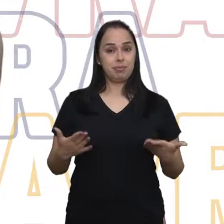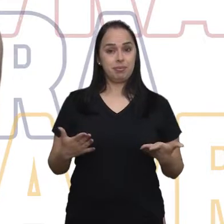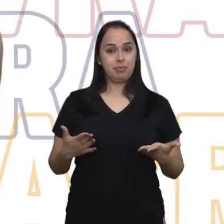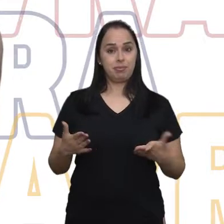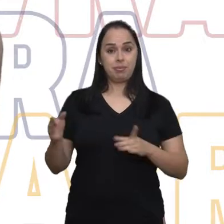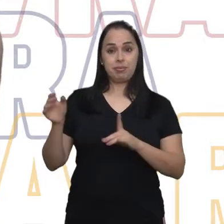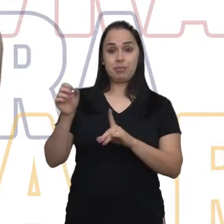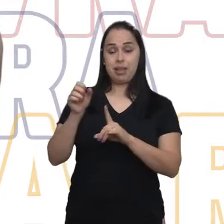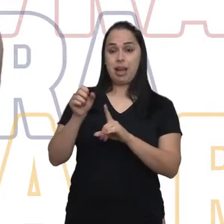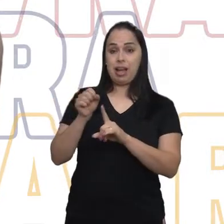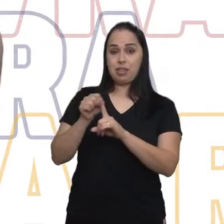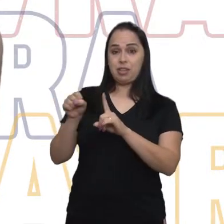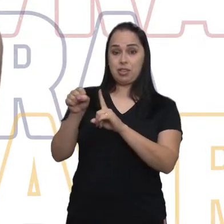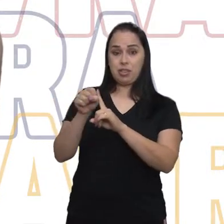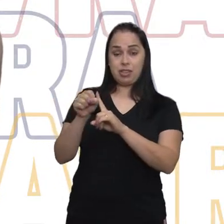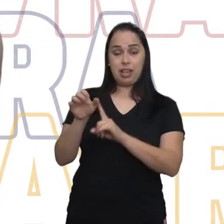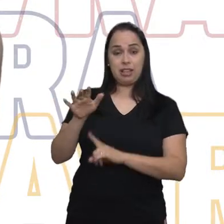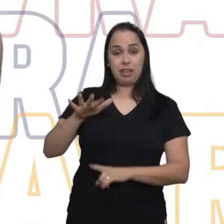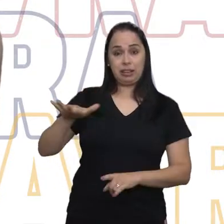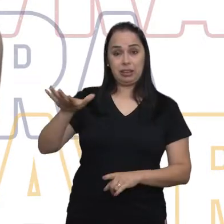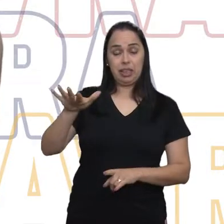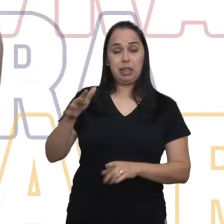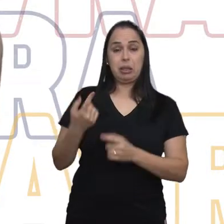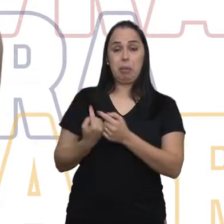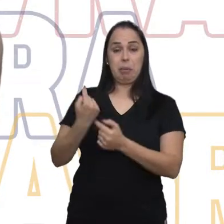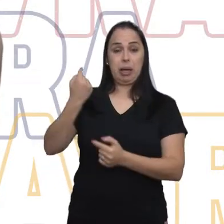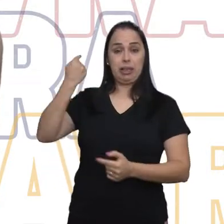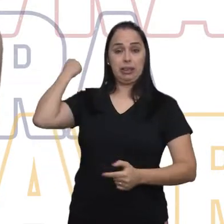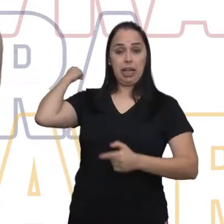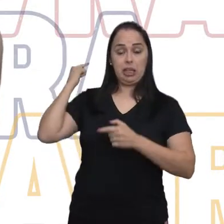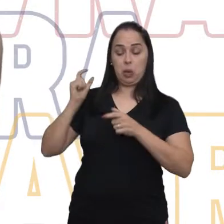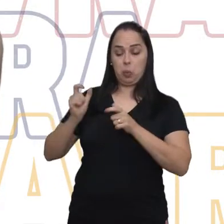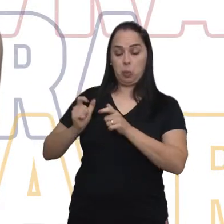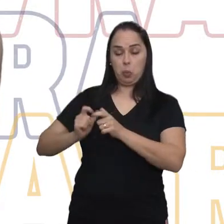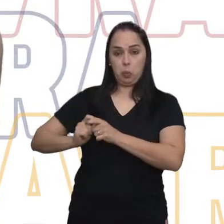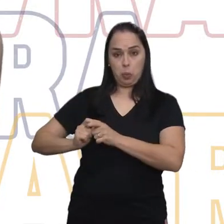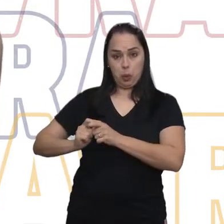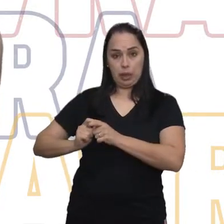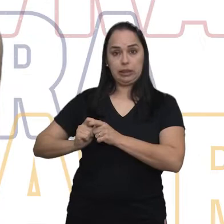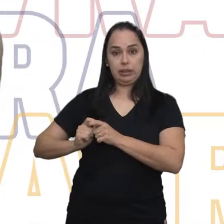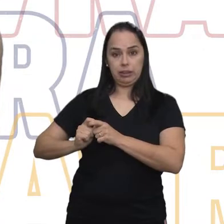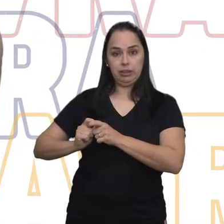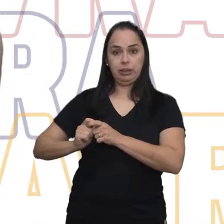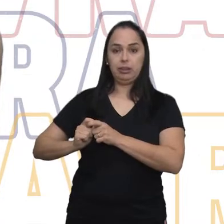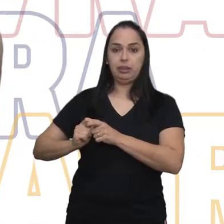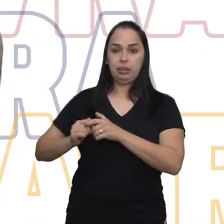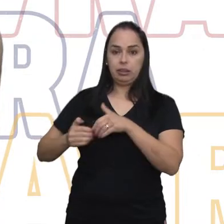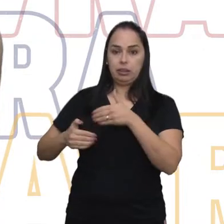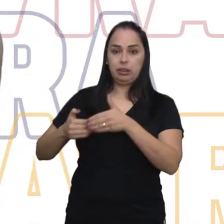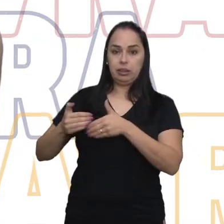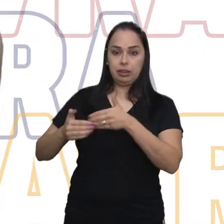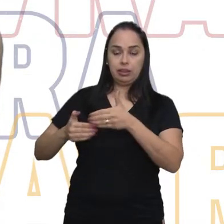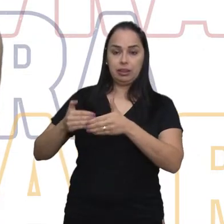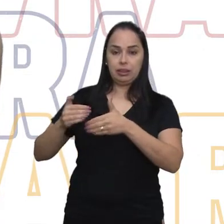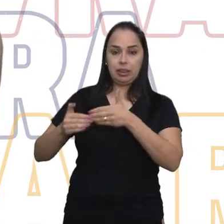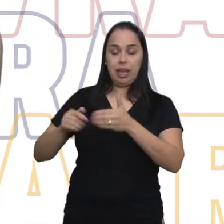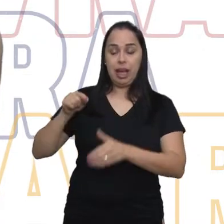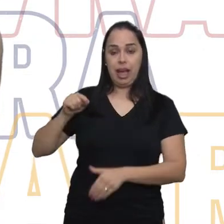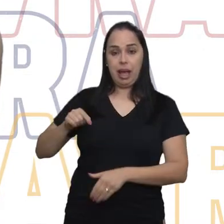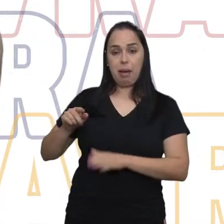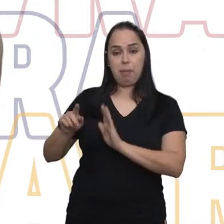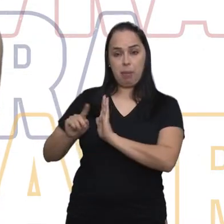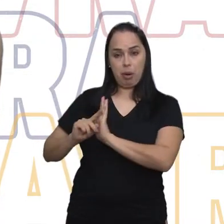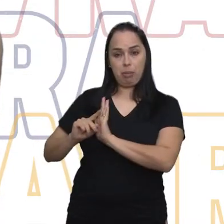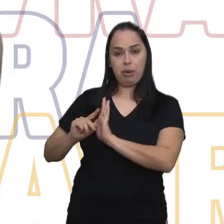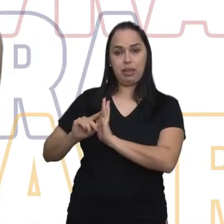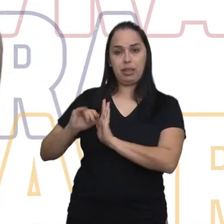Visto que a nossa cidade, desde lá da vila, da aldeia, primeiro a aldeia, depois a vila, ela foi formada por